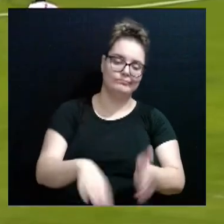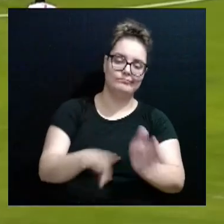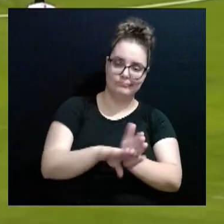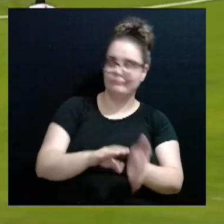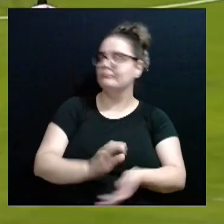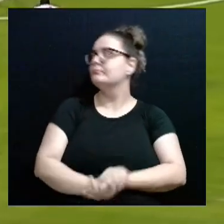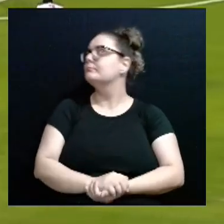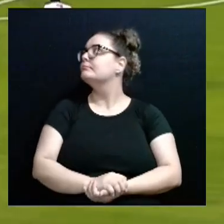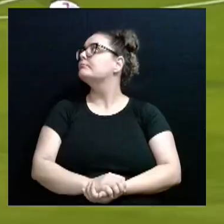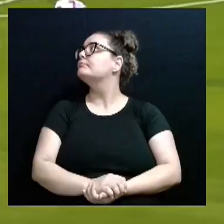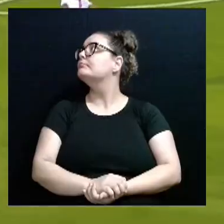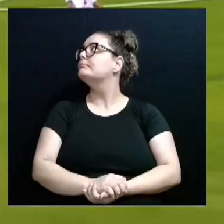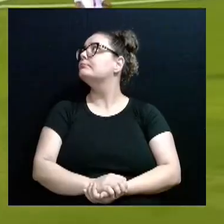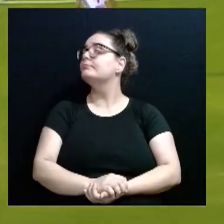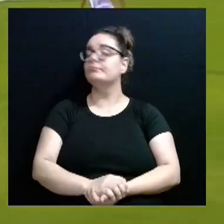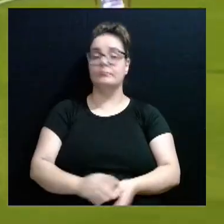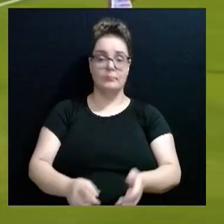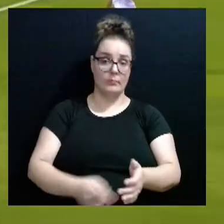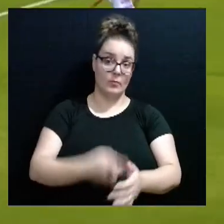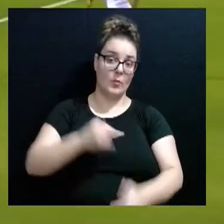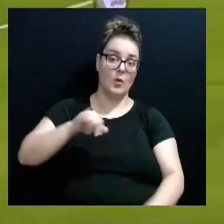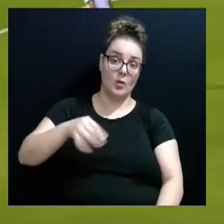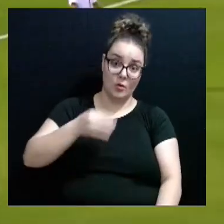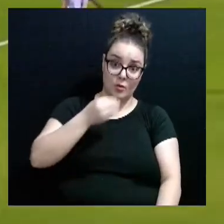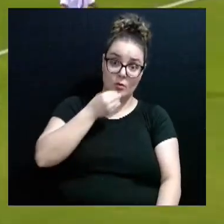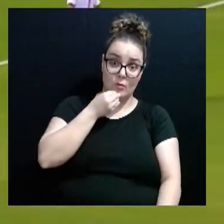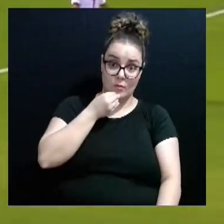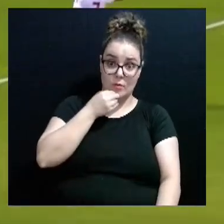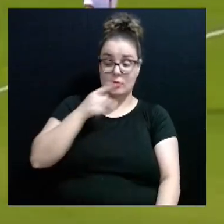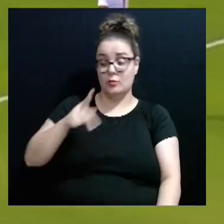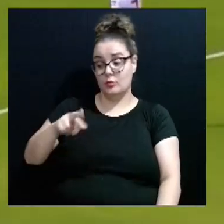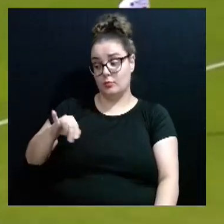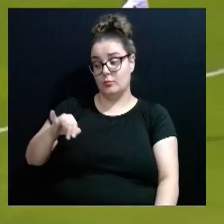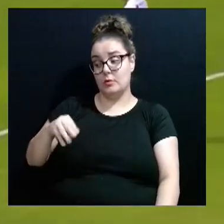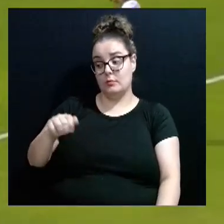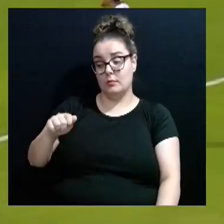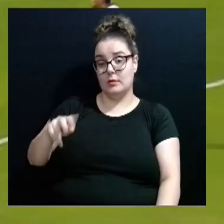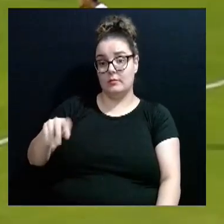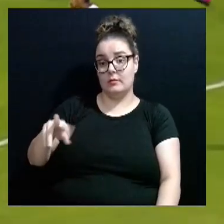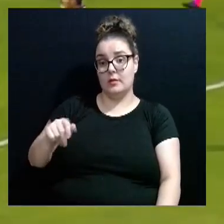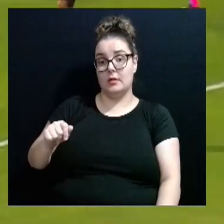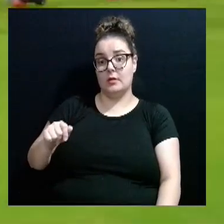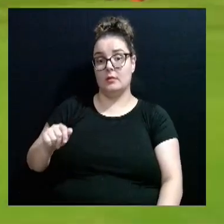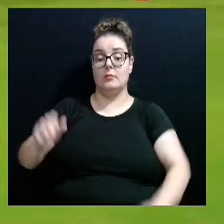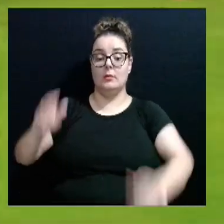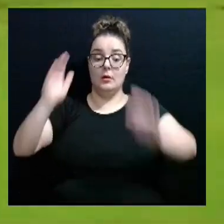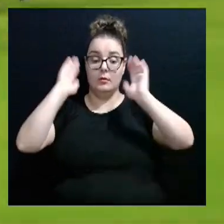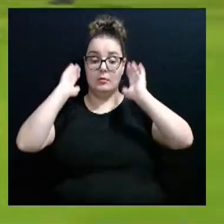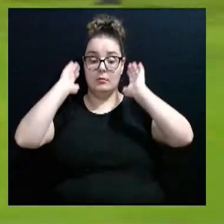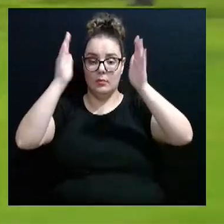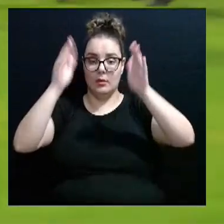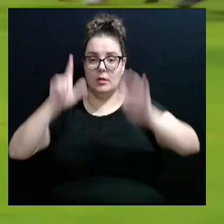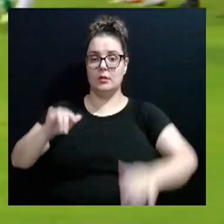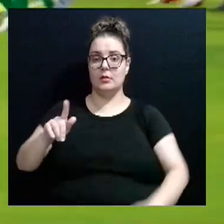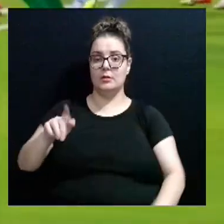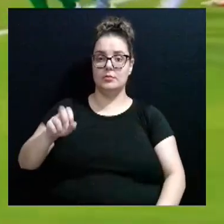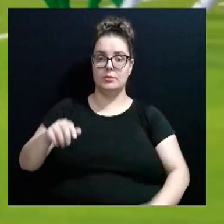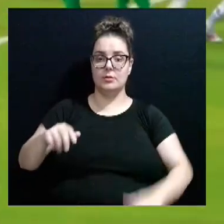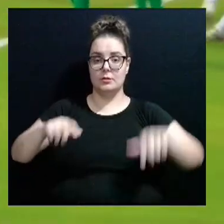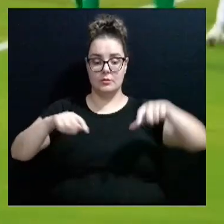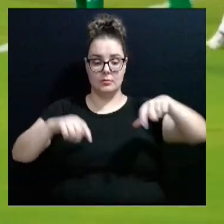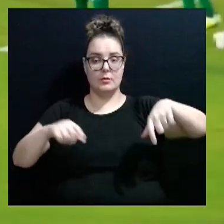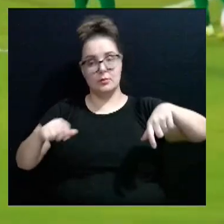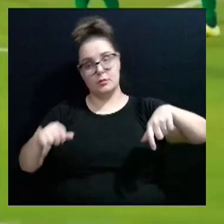A primeira oportunidade foi do Primavera após cobrança de escanteio. Líger cabeceou e Kaique